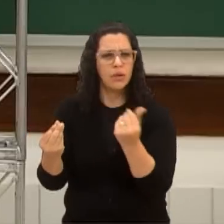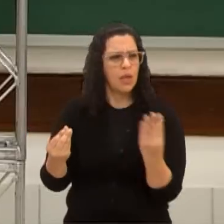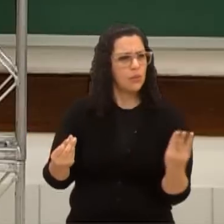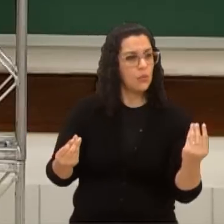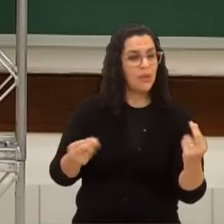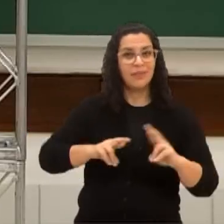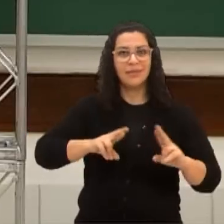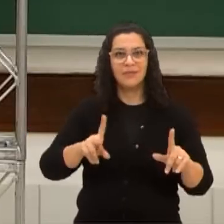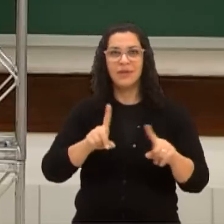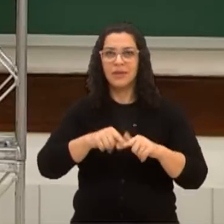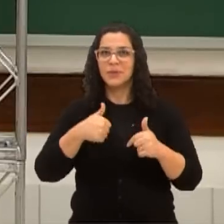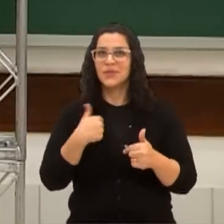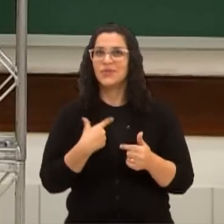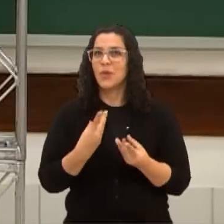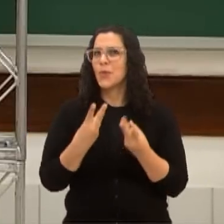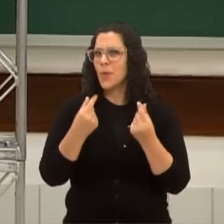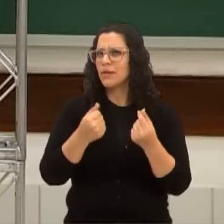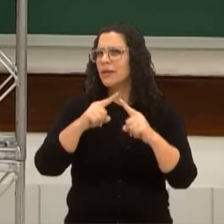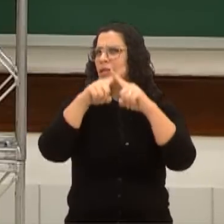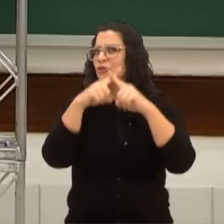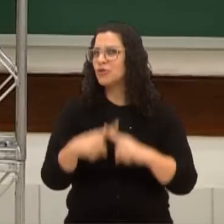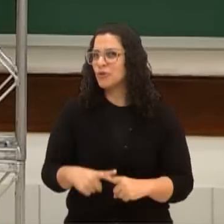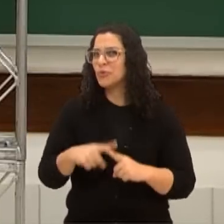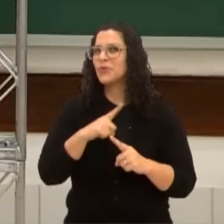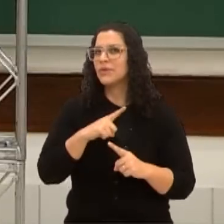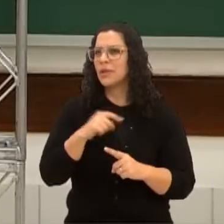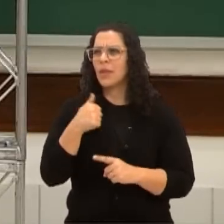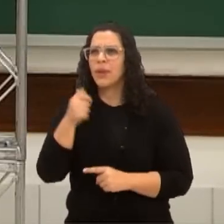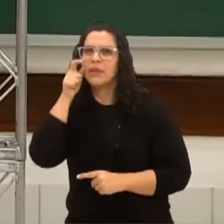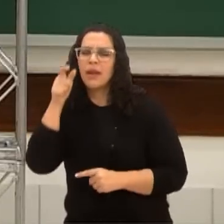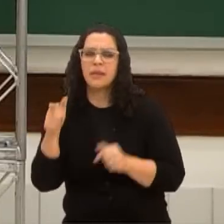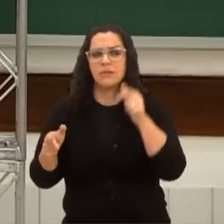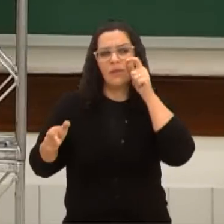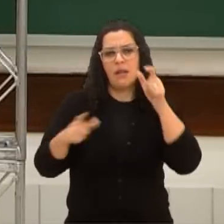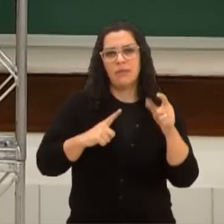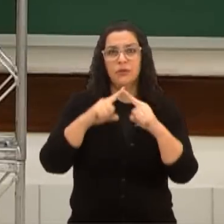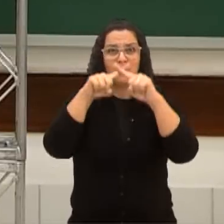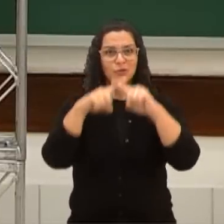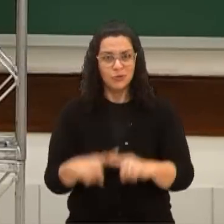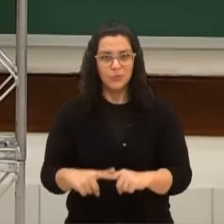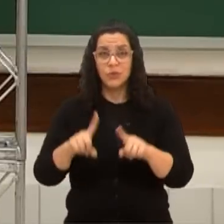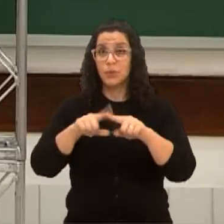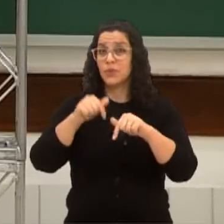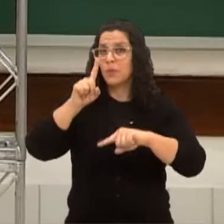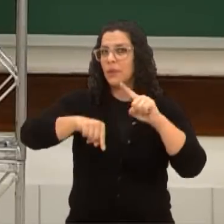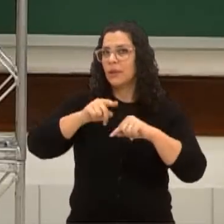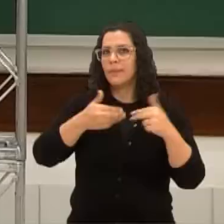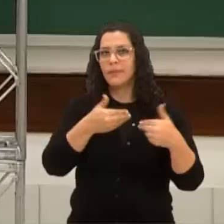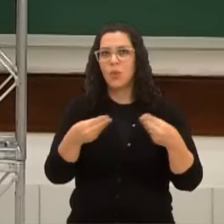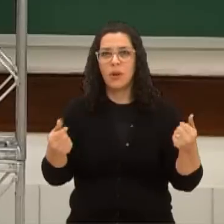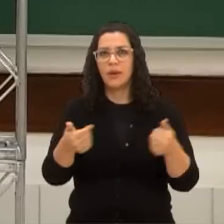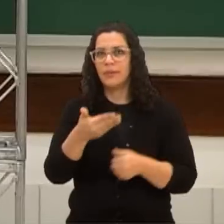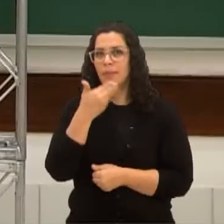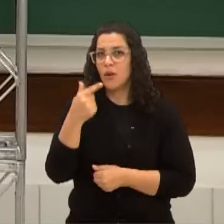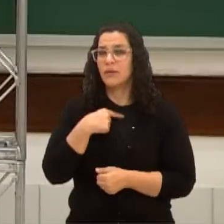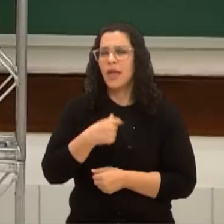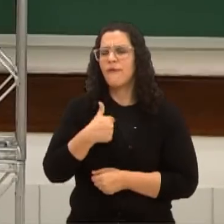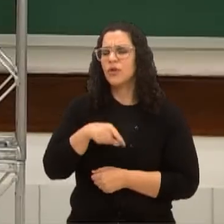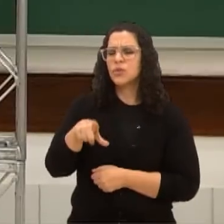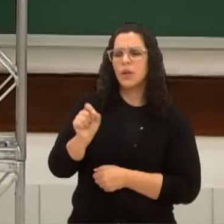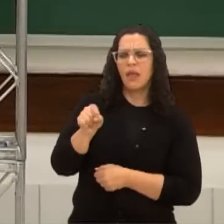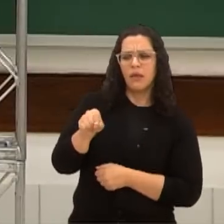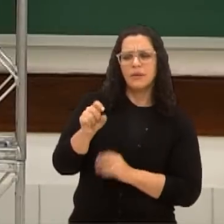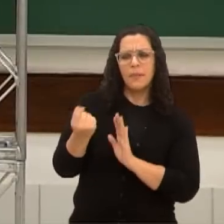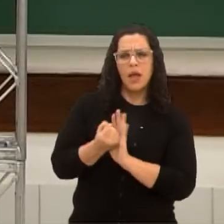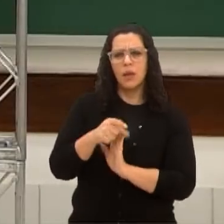produtos, e isso gera então uma certa concorrência entre elas, para que tenham o produto melhor, para que as pessoas optem por